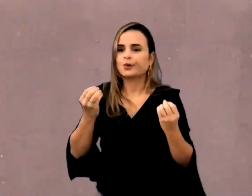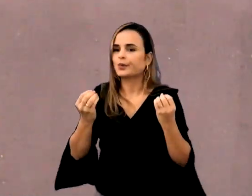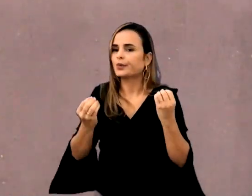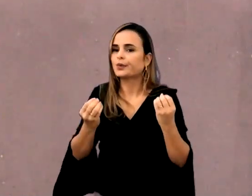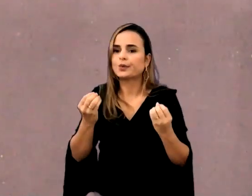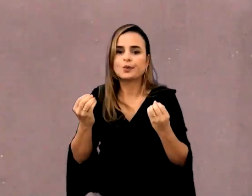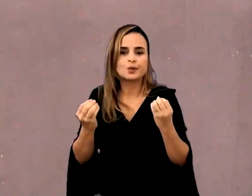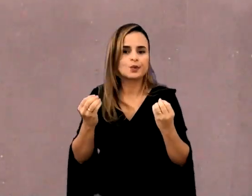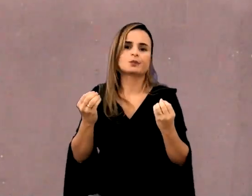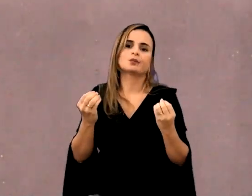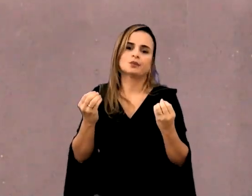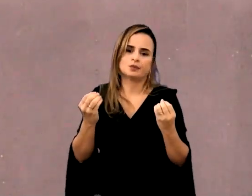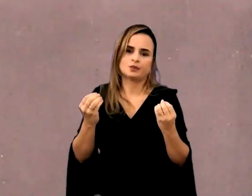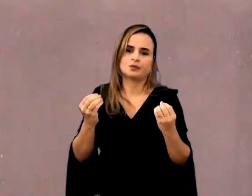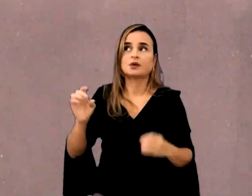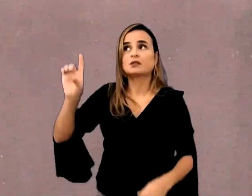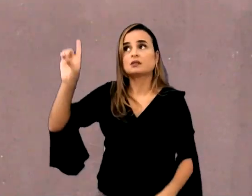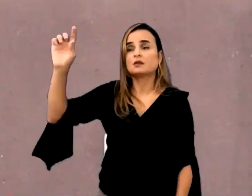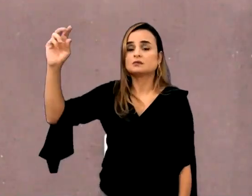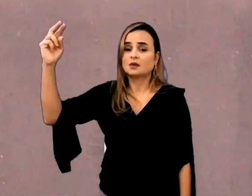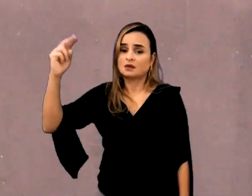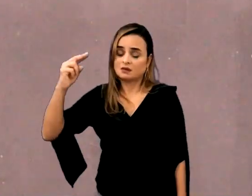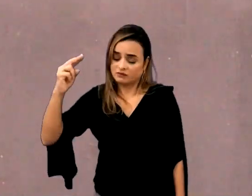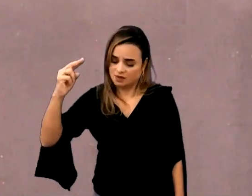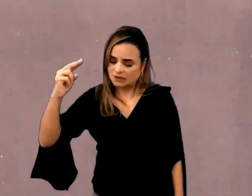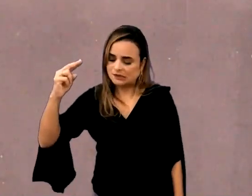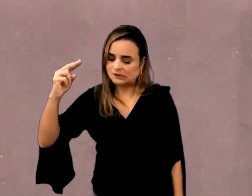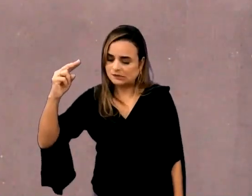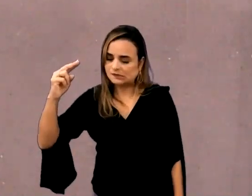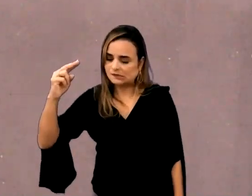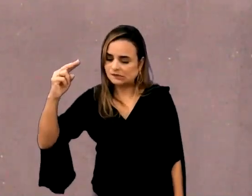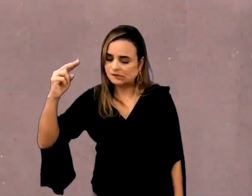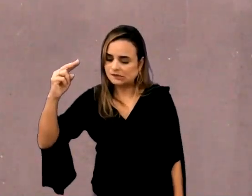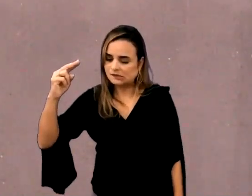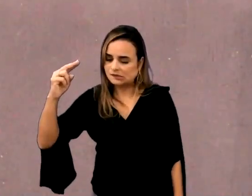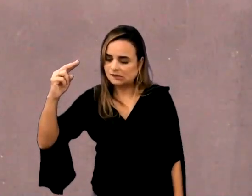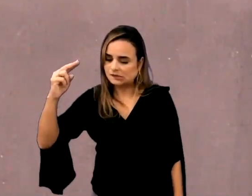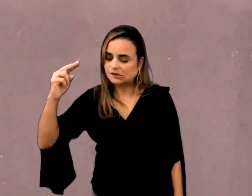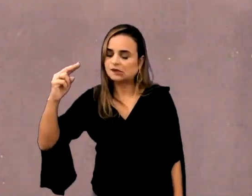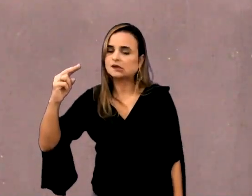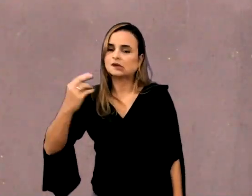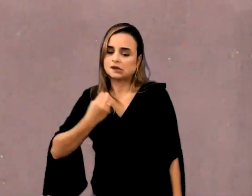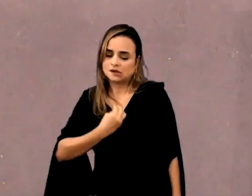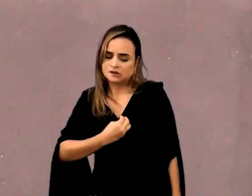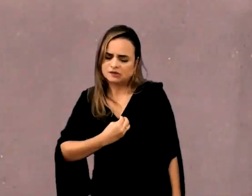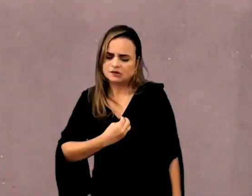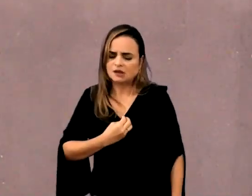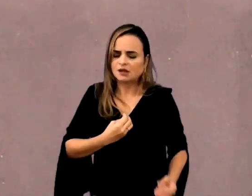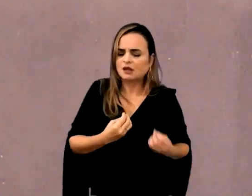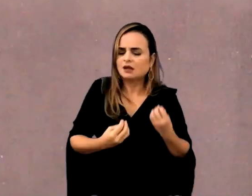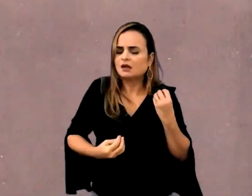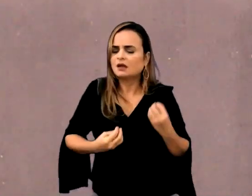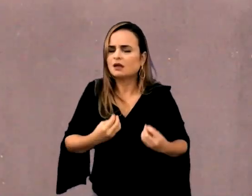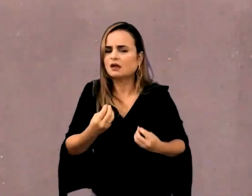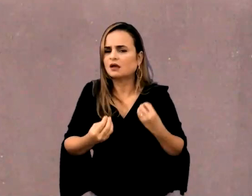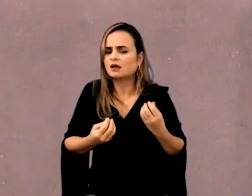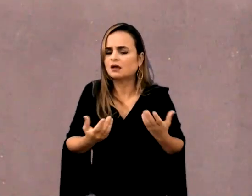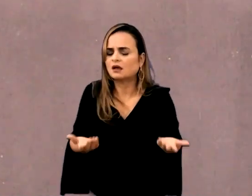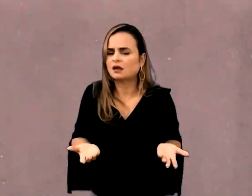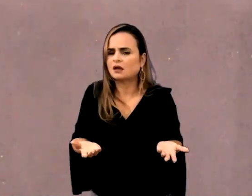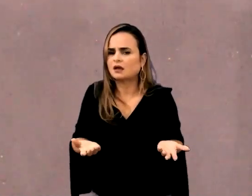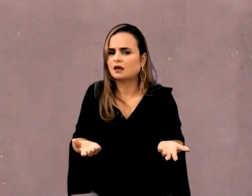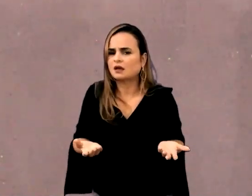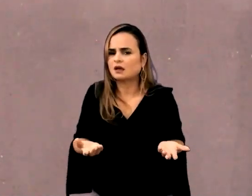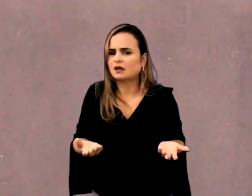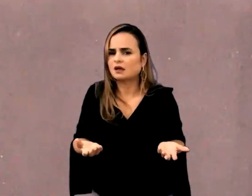Deus está vendo a nossa vida. Como nós estamos sendo pessoas que às